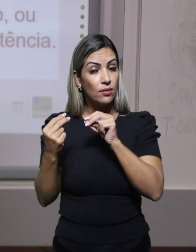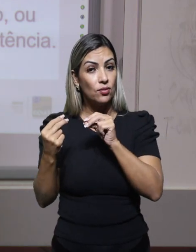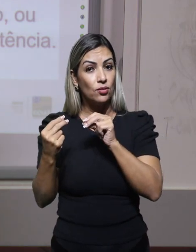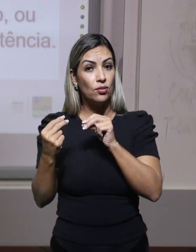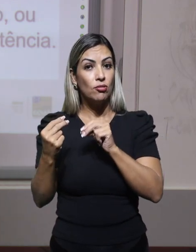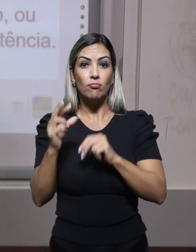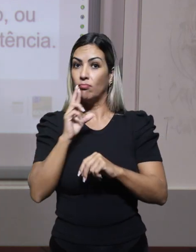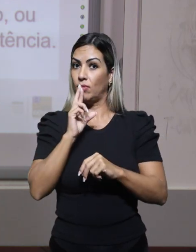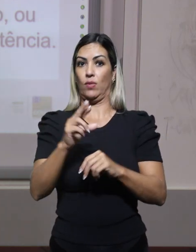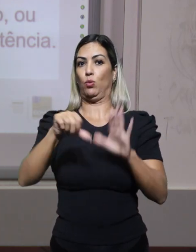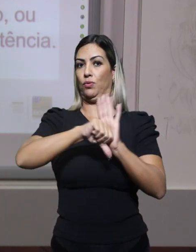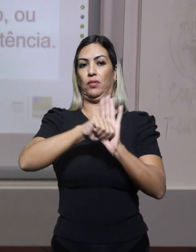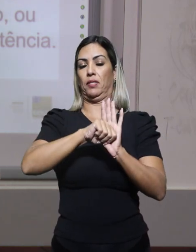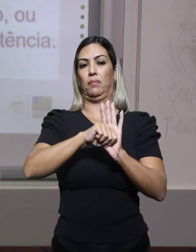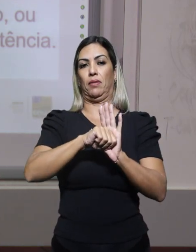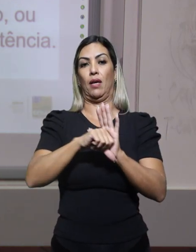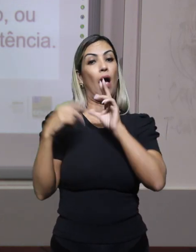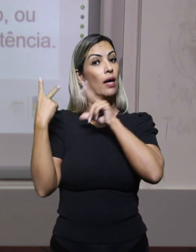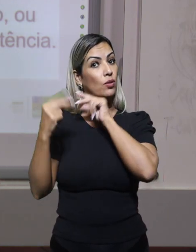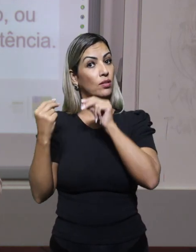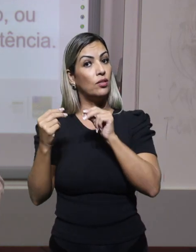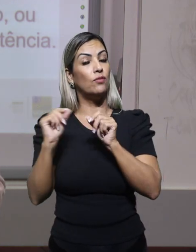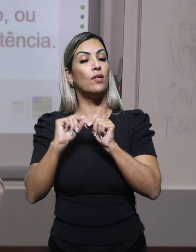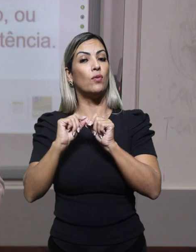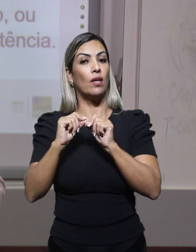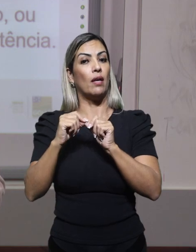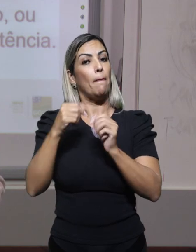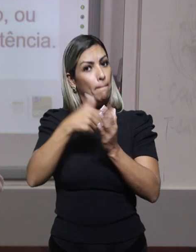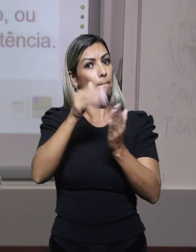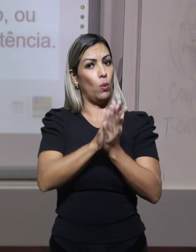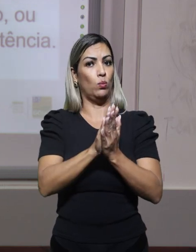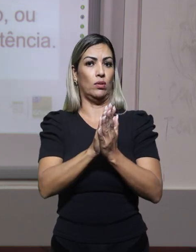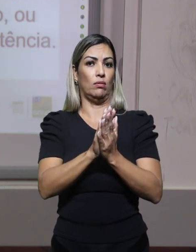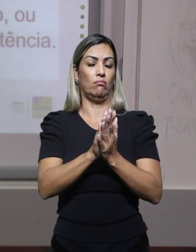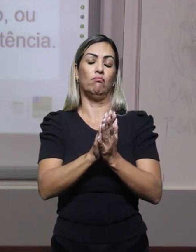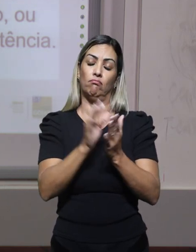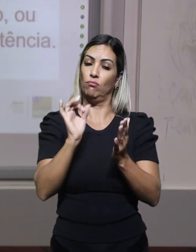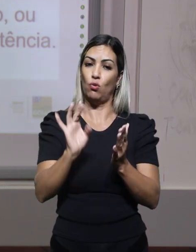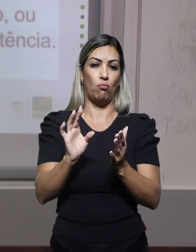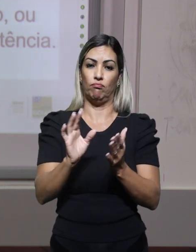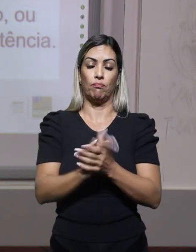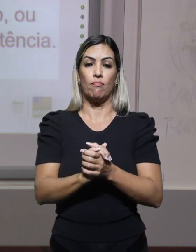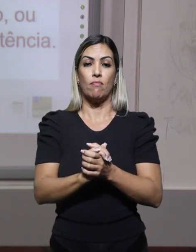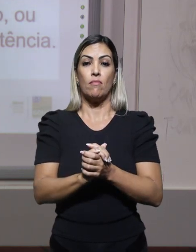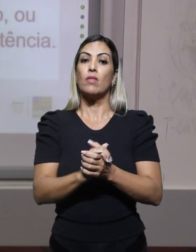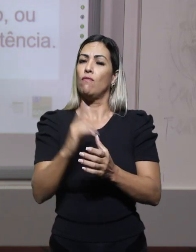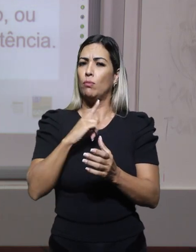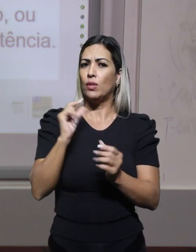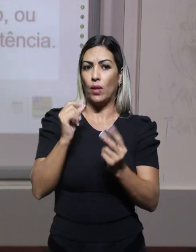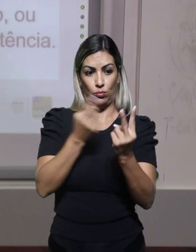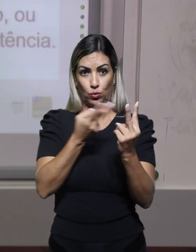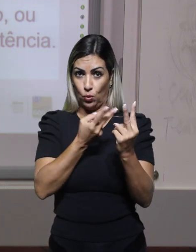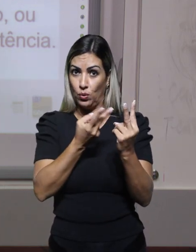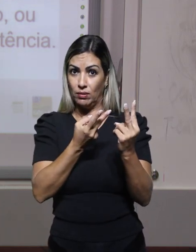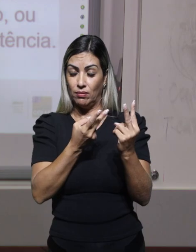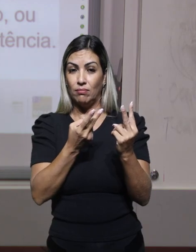adolescente, ele não pode responder por crime, ele vai responder por ato infracional. Então, eventualmente a gente vai ter